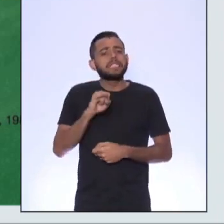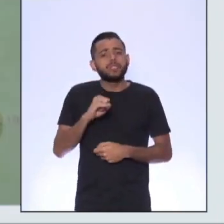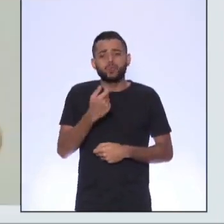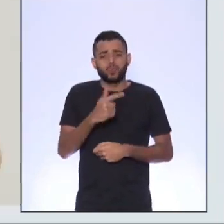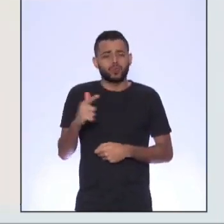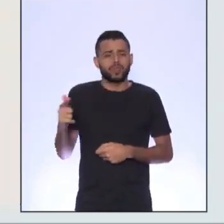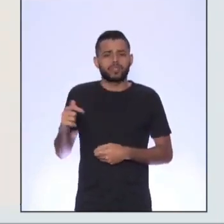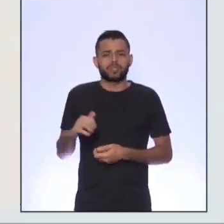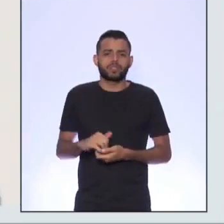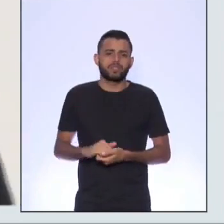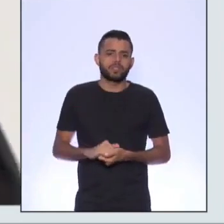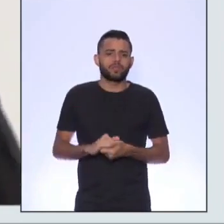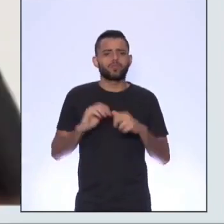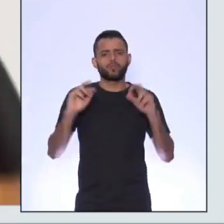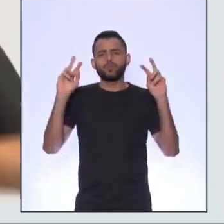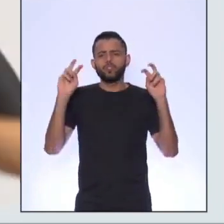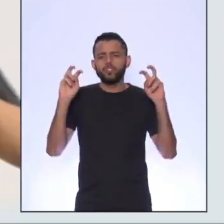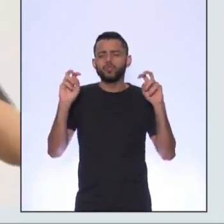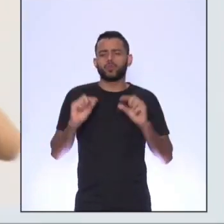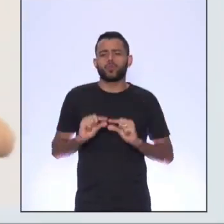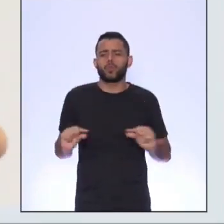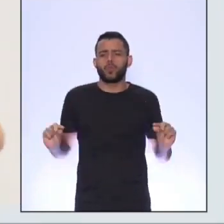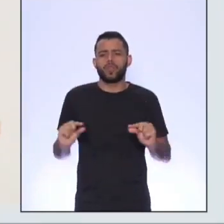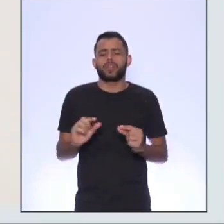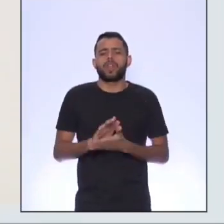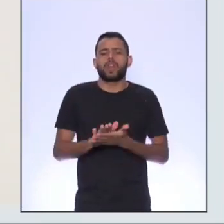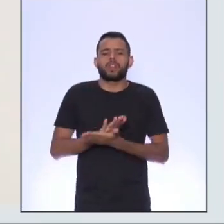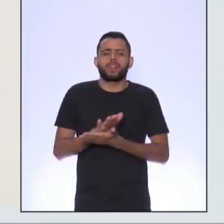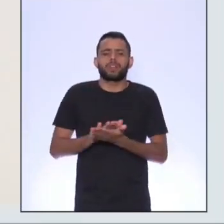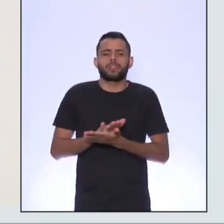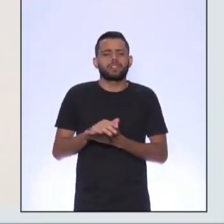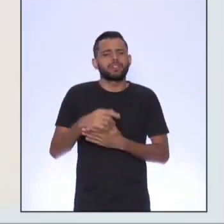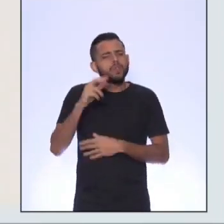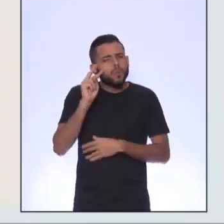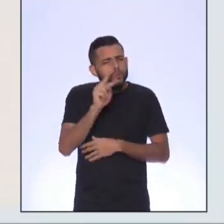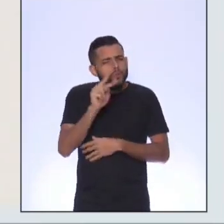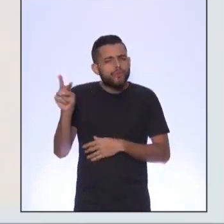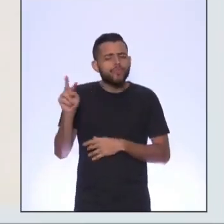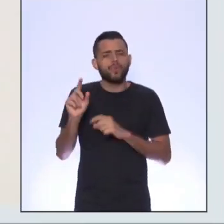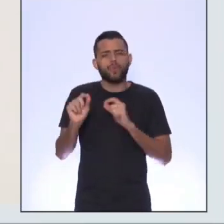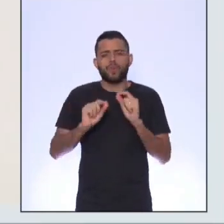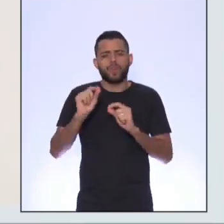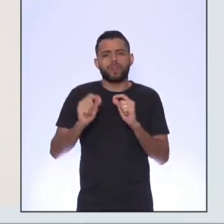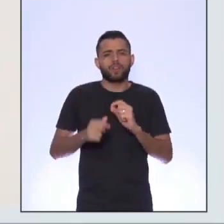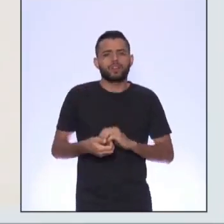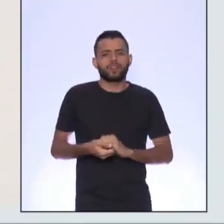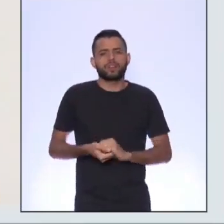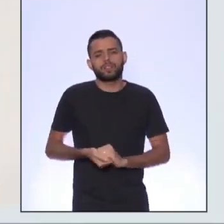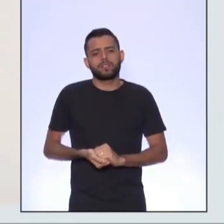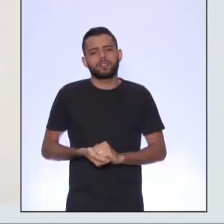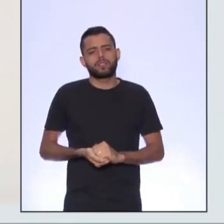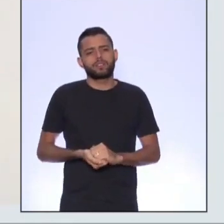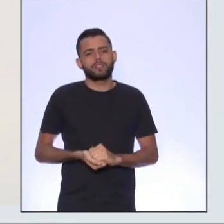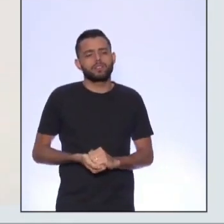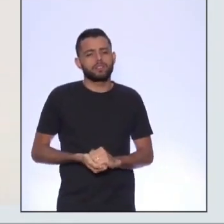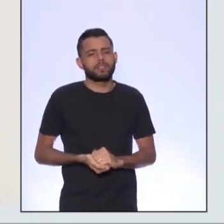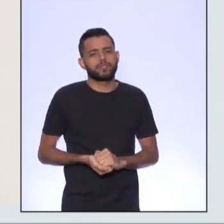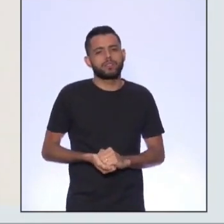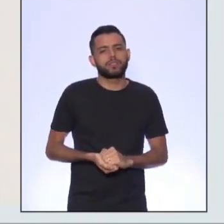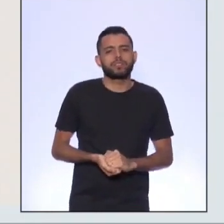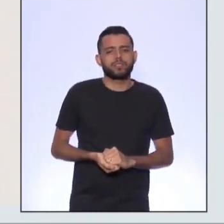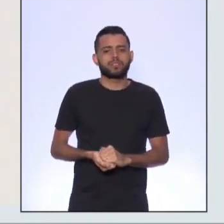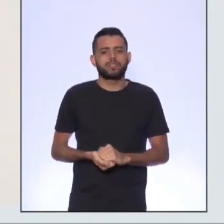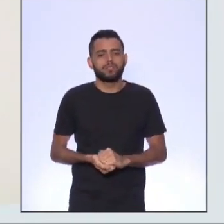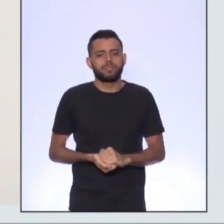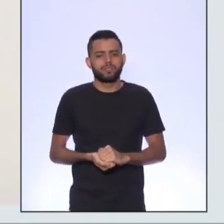disso? Não tivesse o título, não tivesse... O que eu preciso observar? Bom, observe o seguinte, gente. Eu